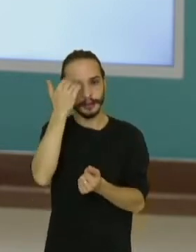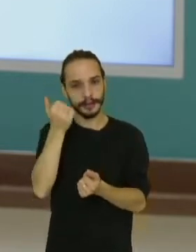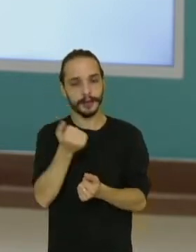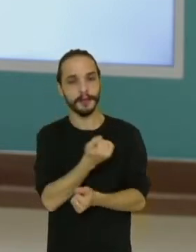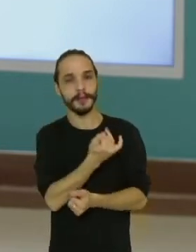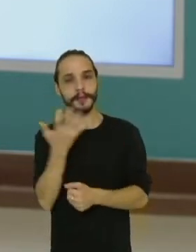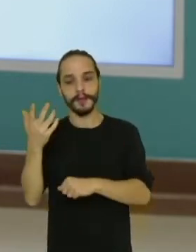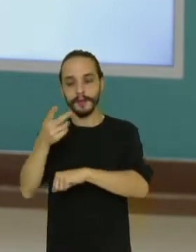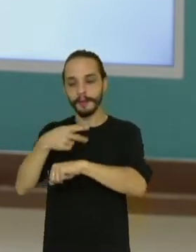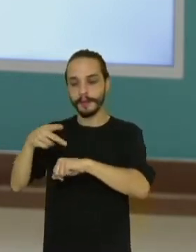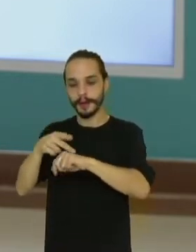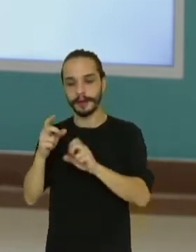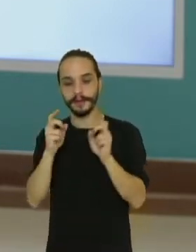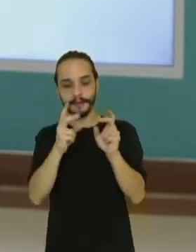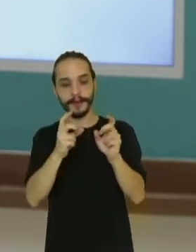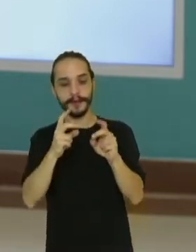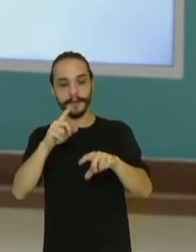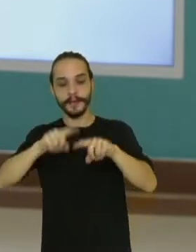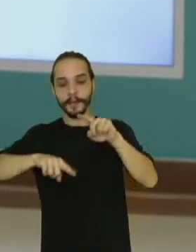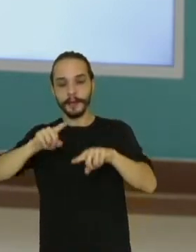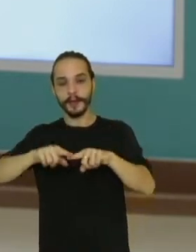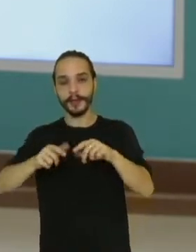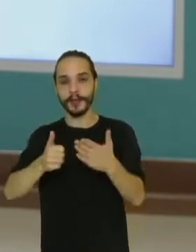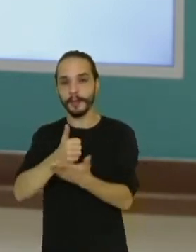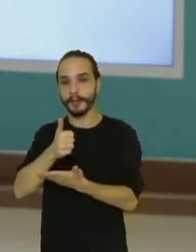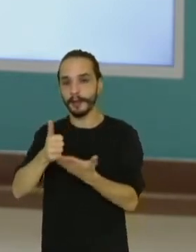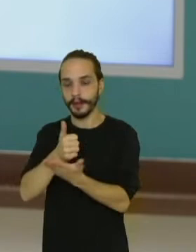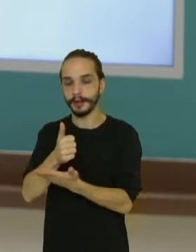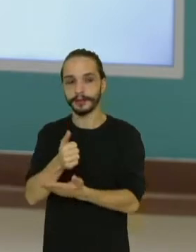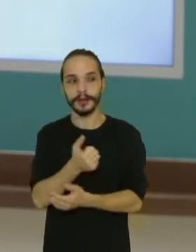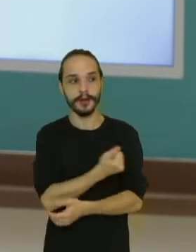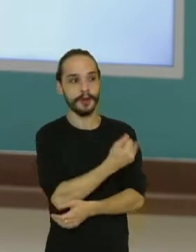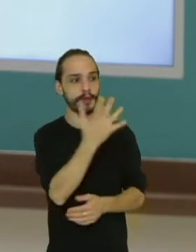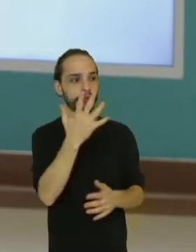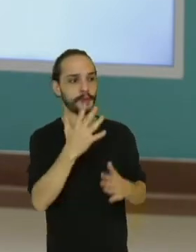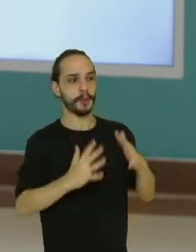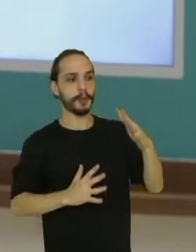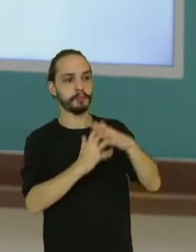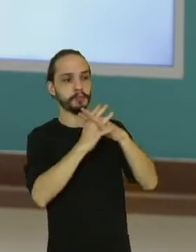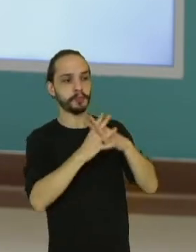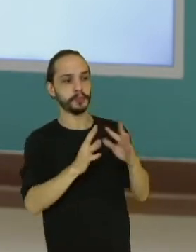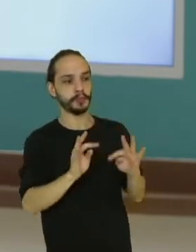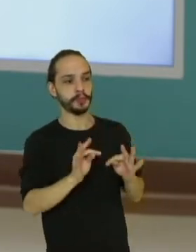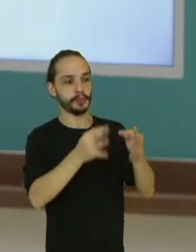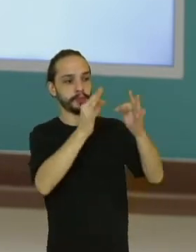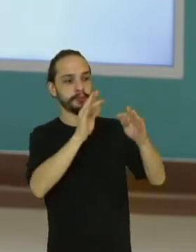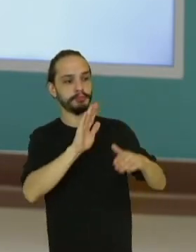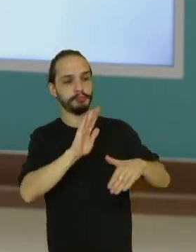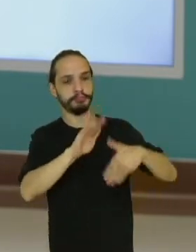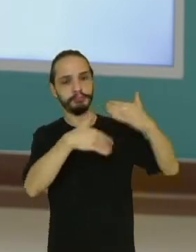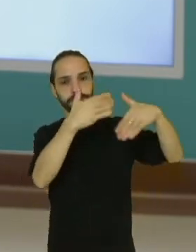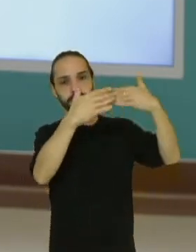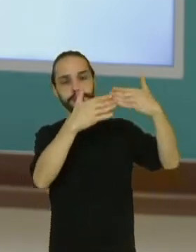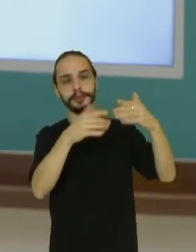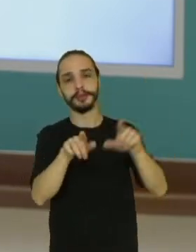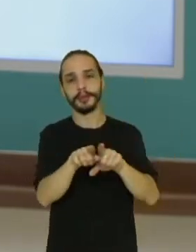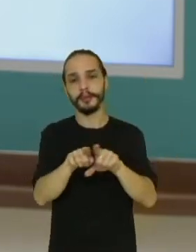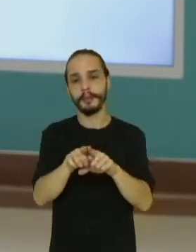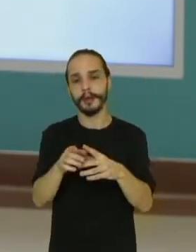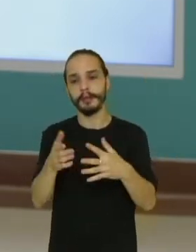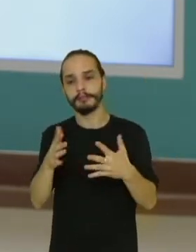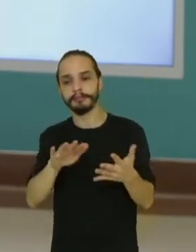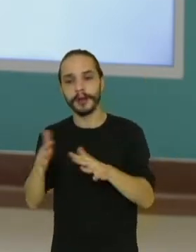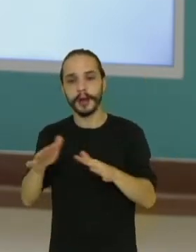fornecedores de matérias-primas, países que são altamente industrializados e tecnologicamente bem desenvolvidos, e países intermediários, que são os